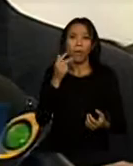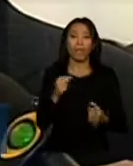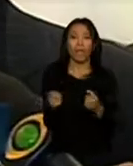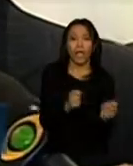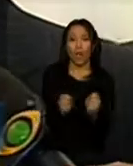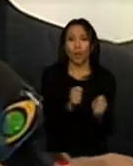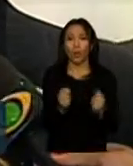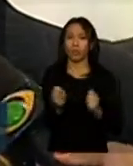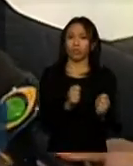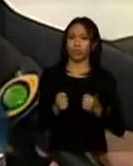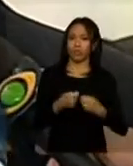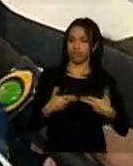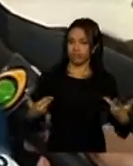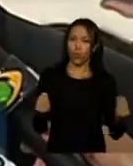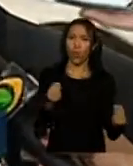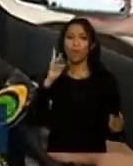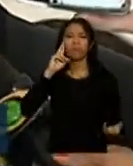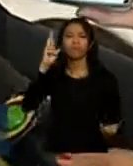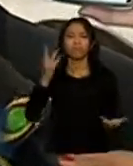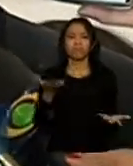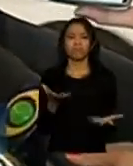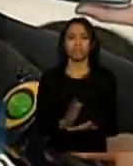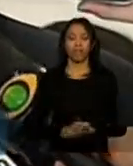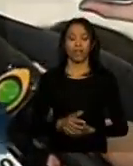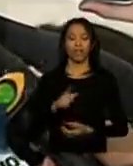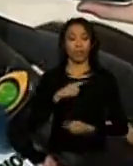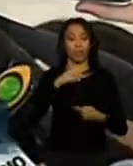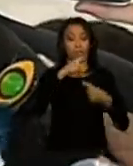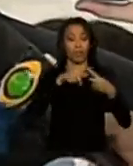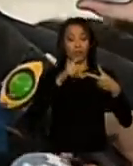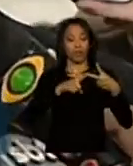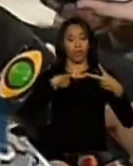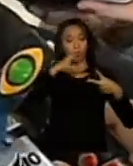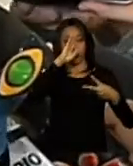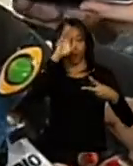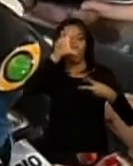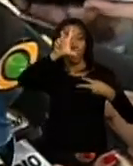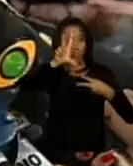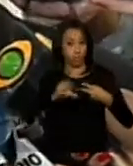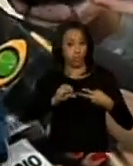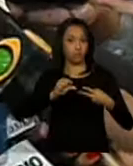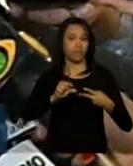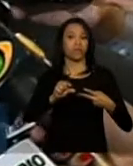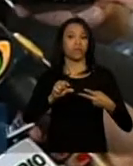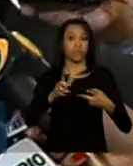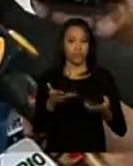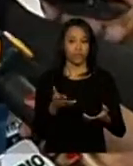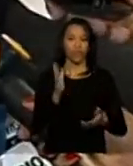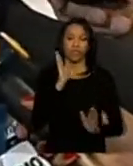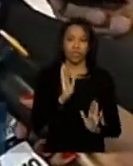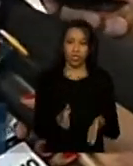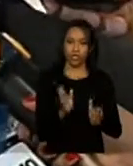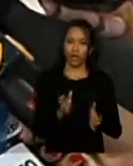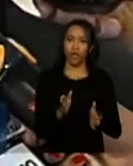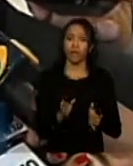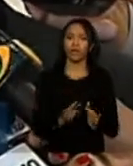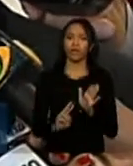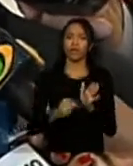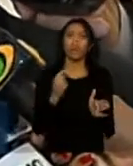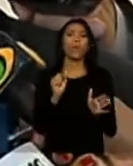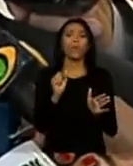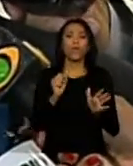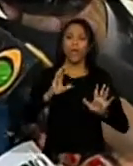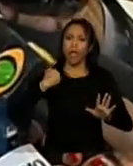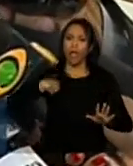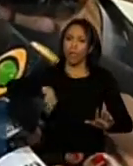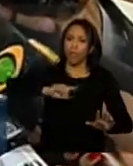de algumas direções. Nós temos duas questões fundamentais para reduzir a prematuridade. São os novos desafios que nós